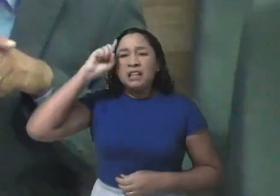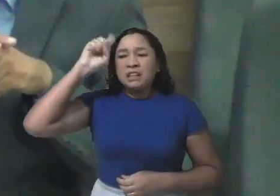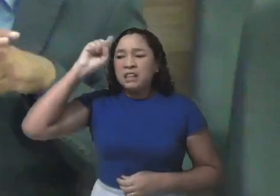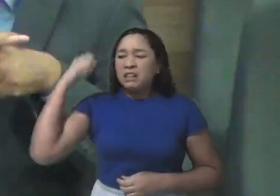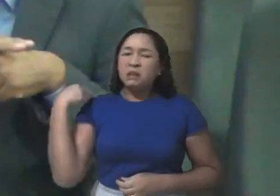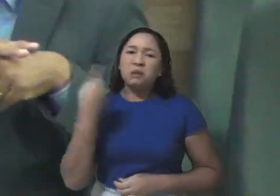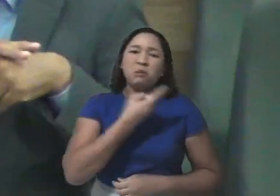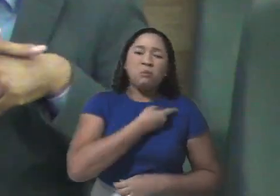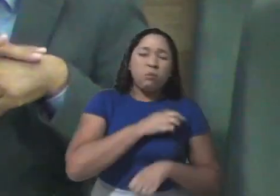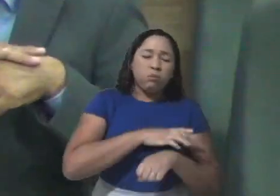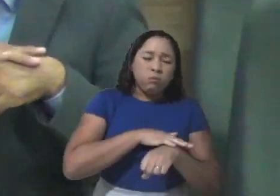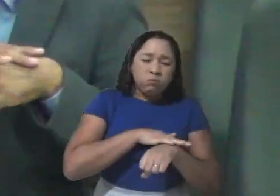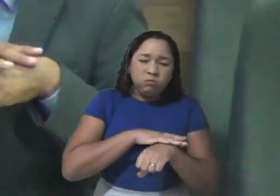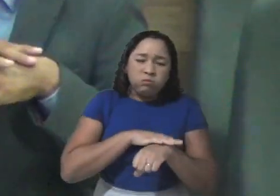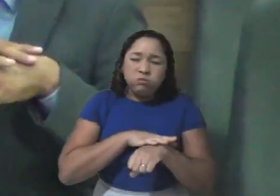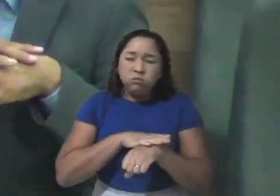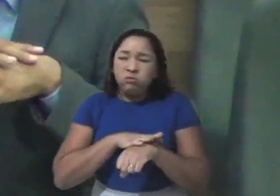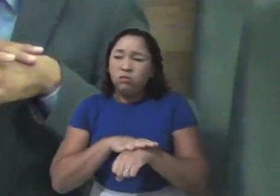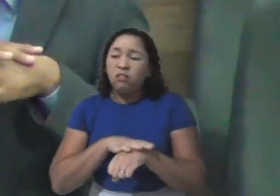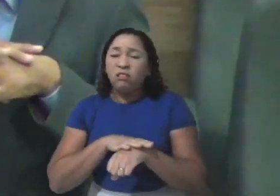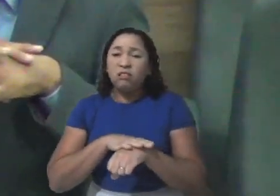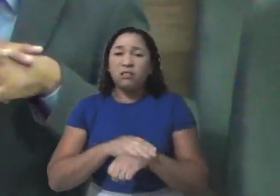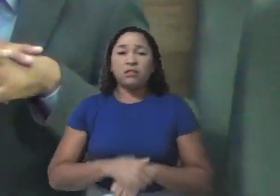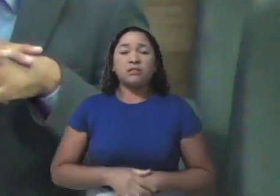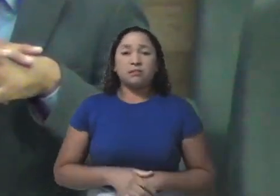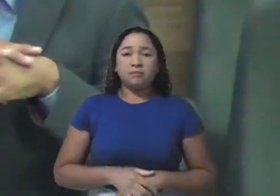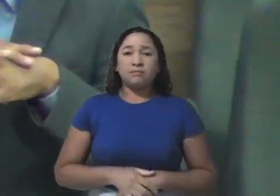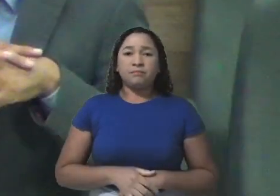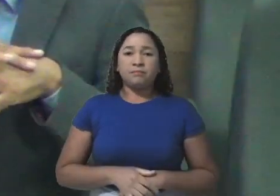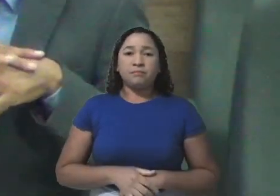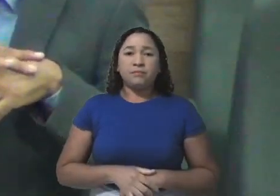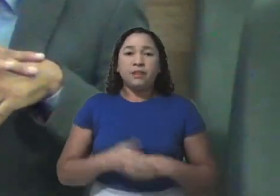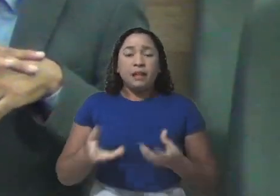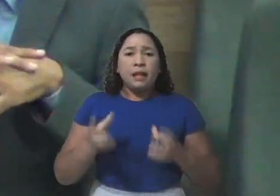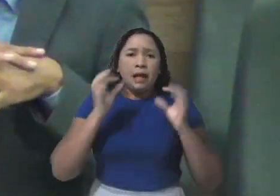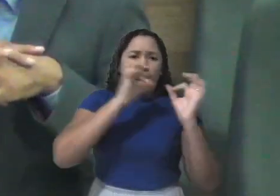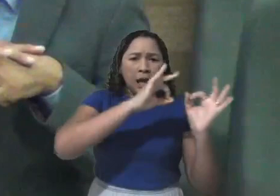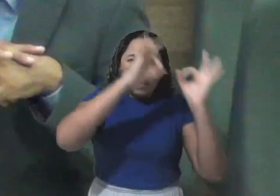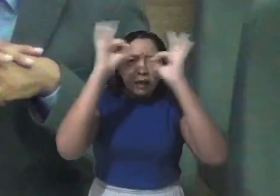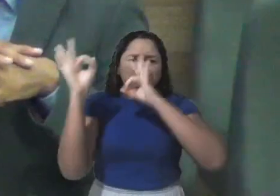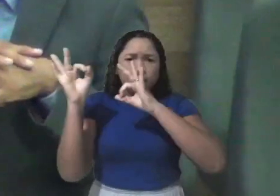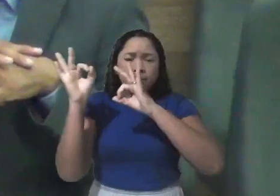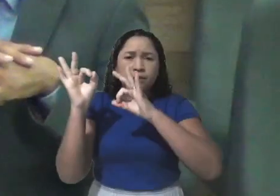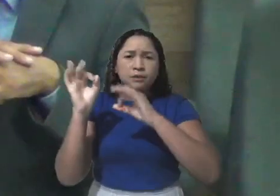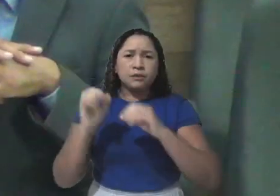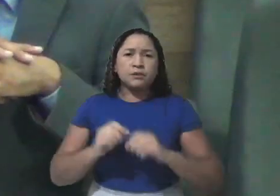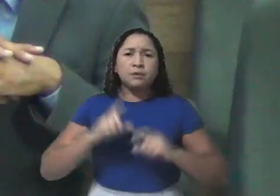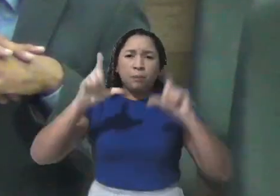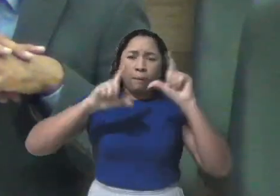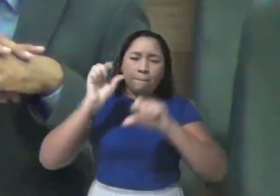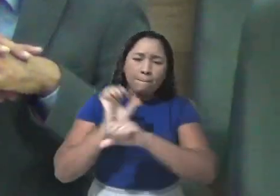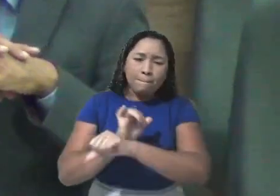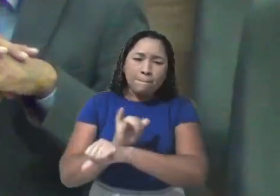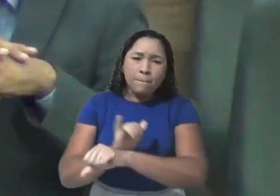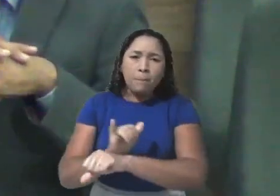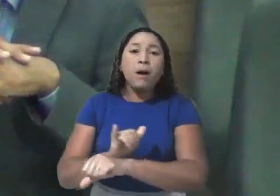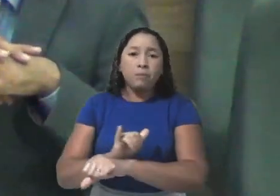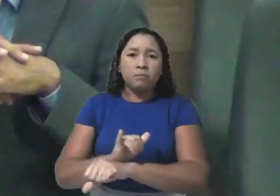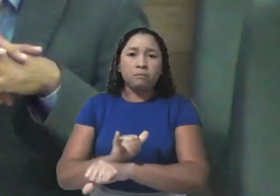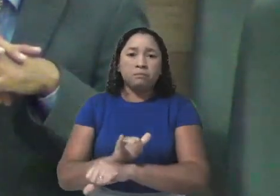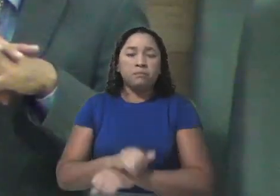casa. Não é a mesma coisa, não tem o calor humano, não tem a concentração, mas é uma bênção, é uma